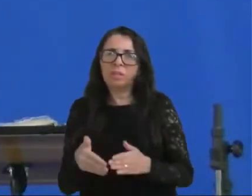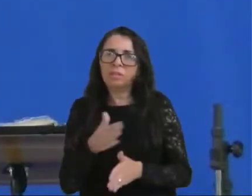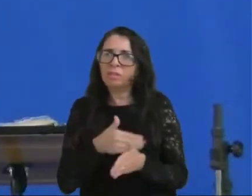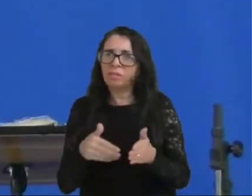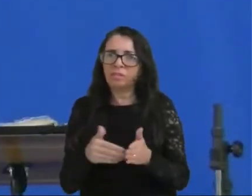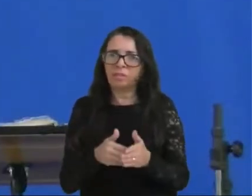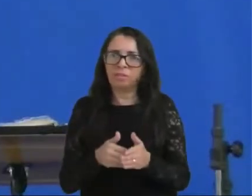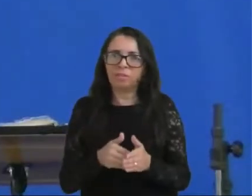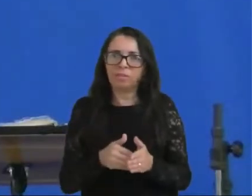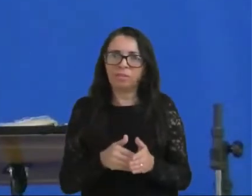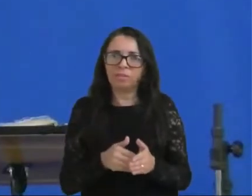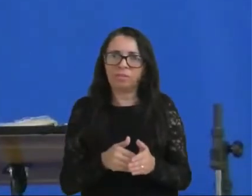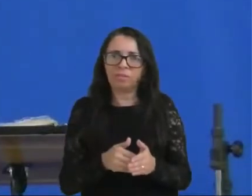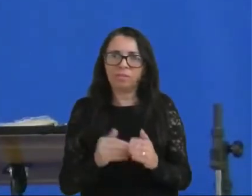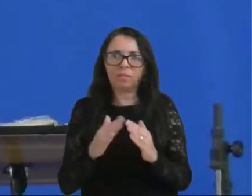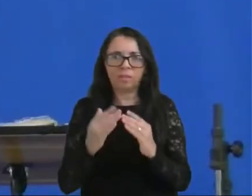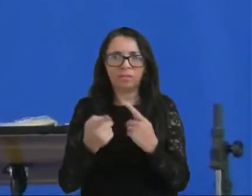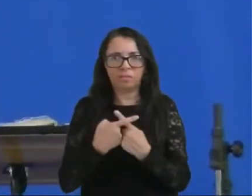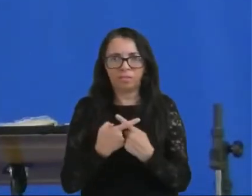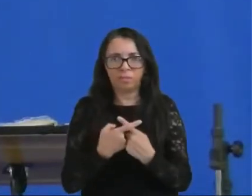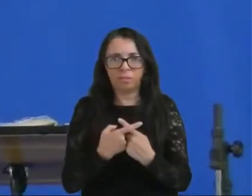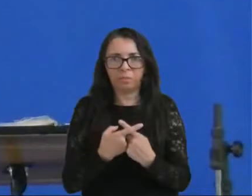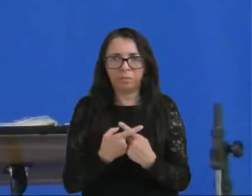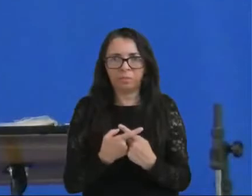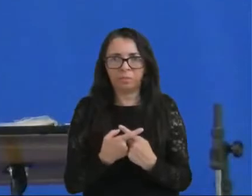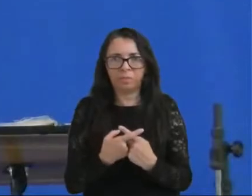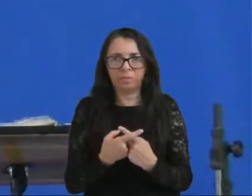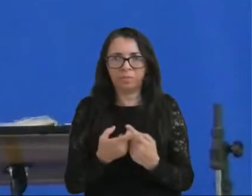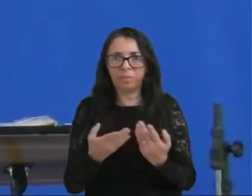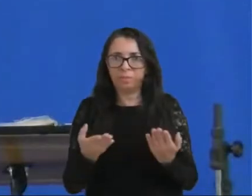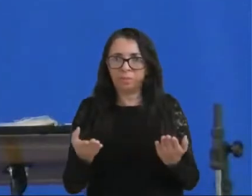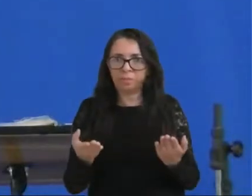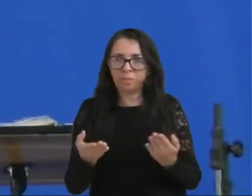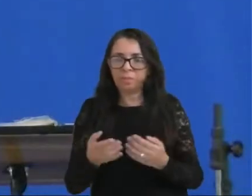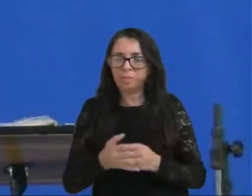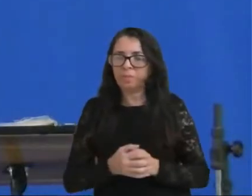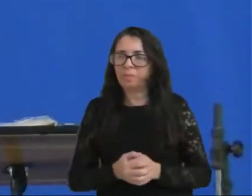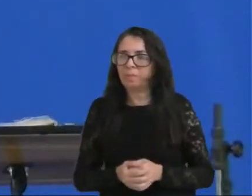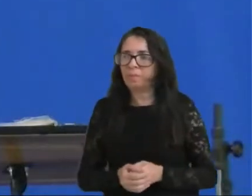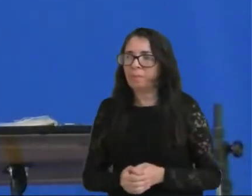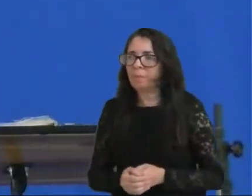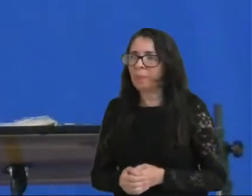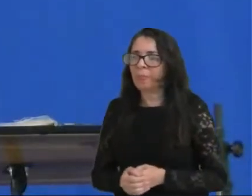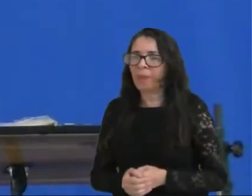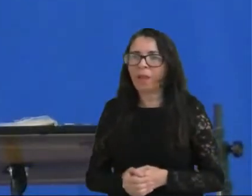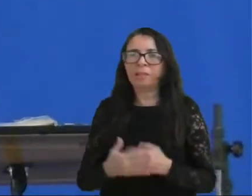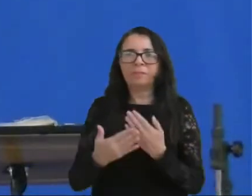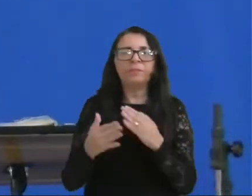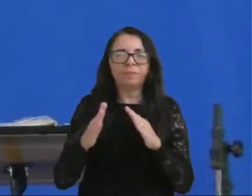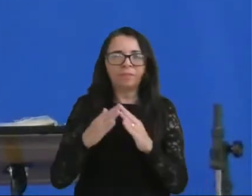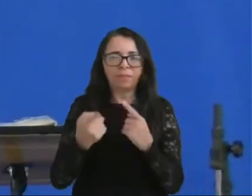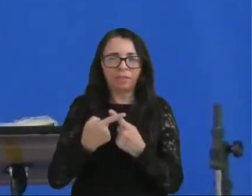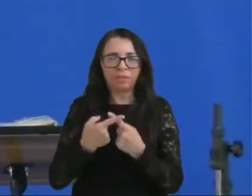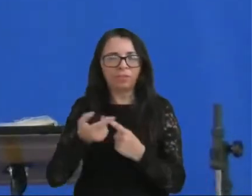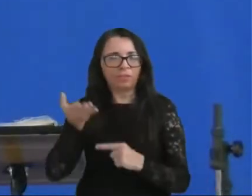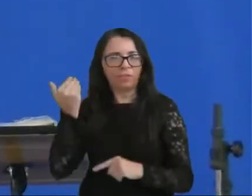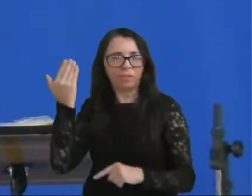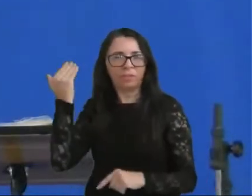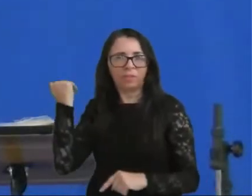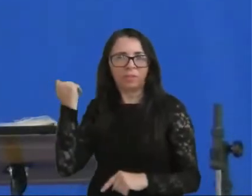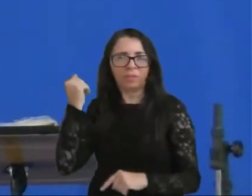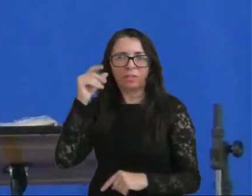Éfeso, ela é especialista em examinar os outros. Ela é capaz de identificar um